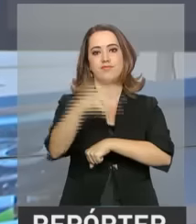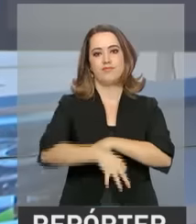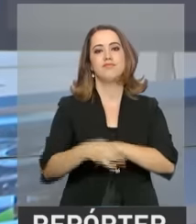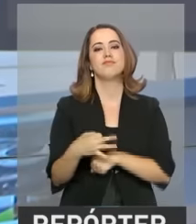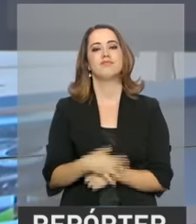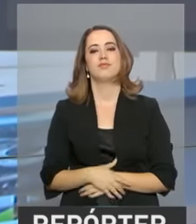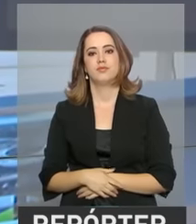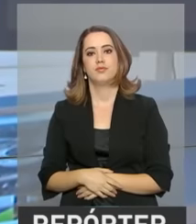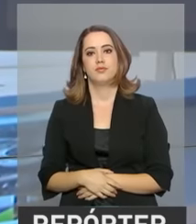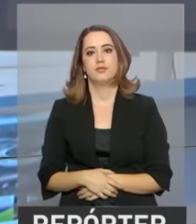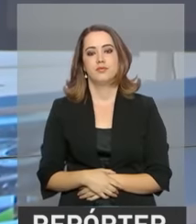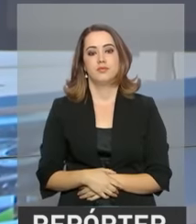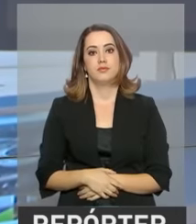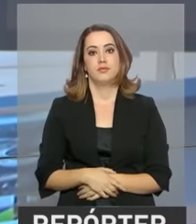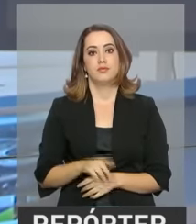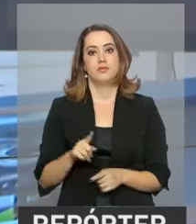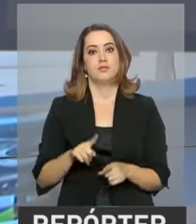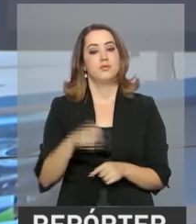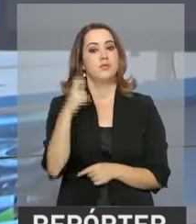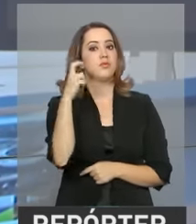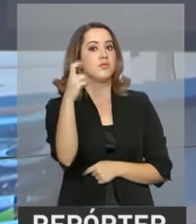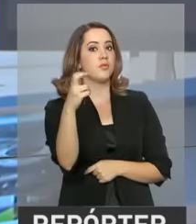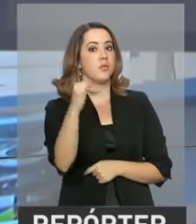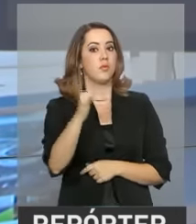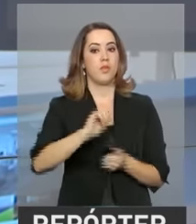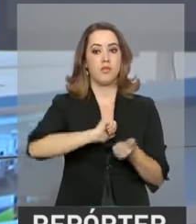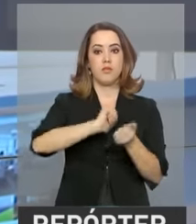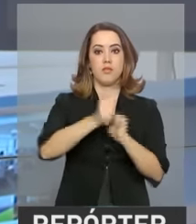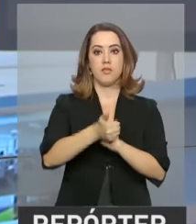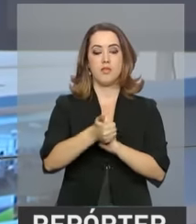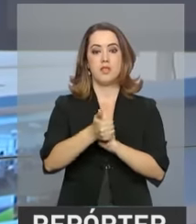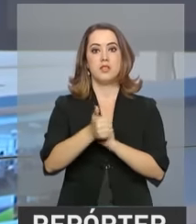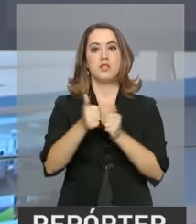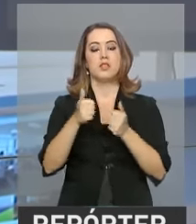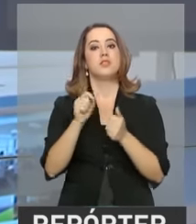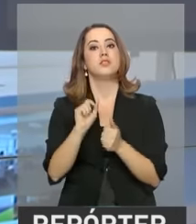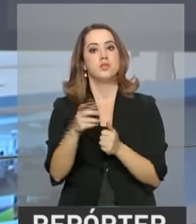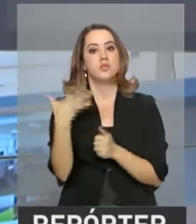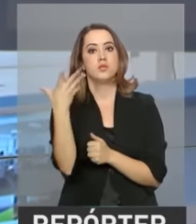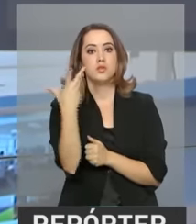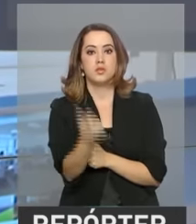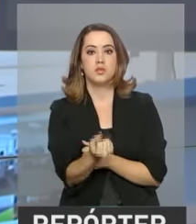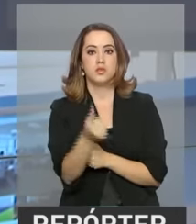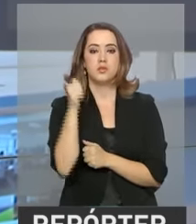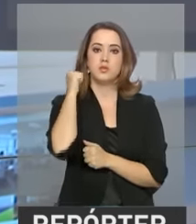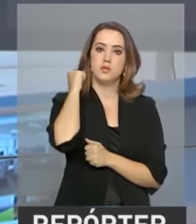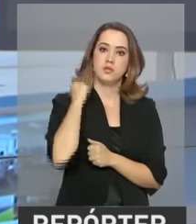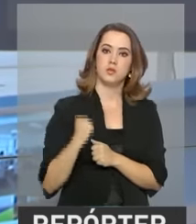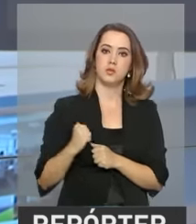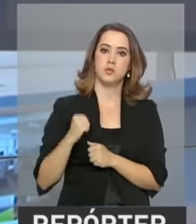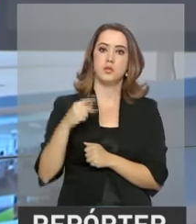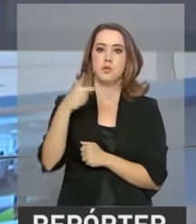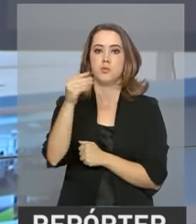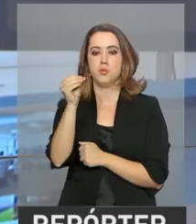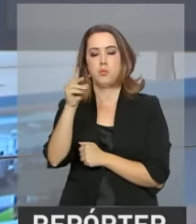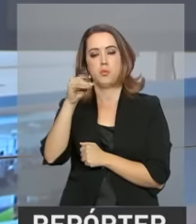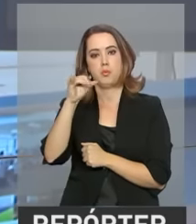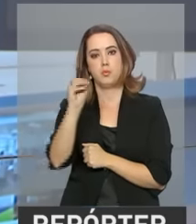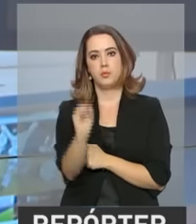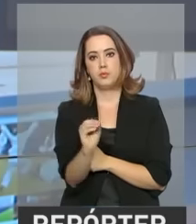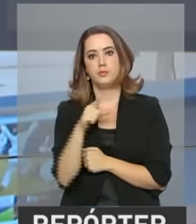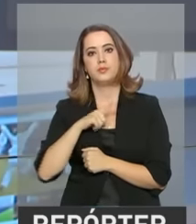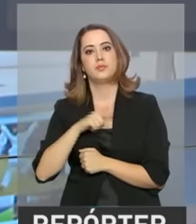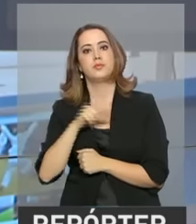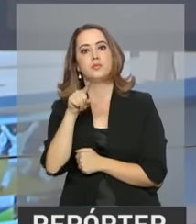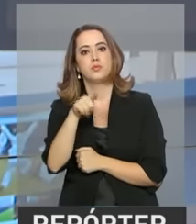tranquilo. Mais 5 atletas olímpicos vão receber a Bolsa Pódio do Ministério do Esporte. 4 são da natação: